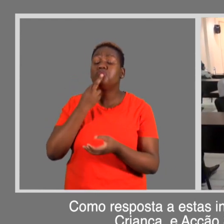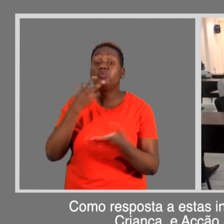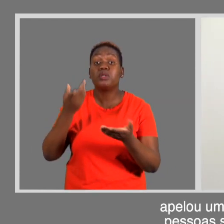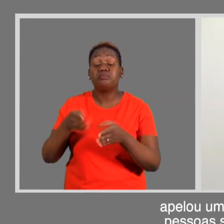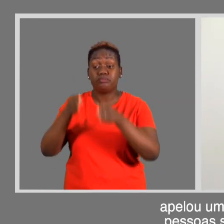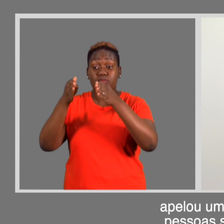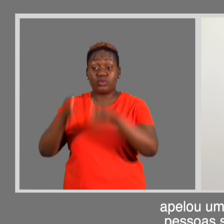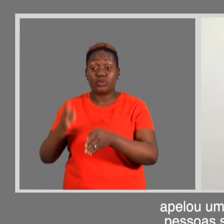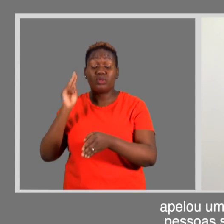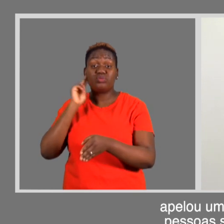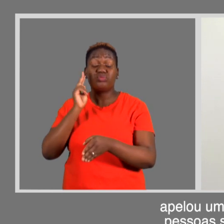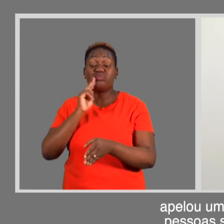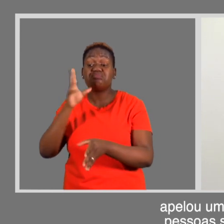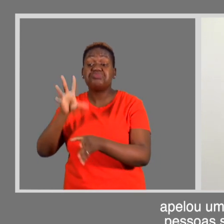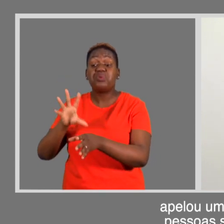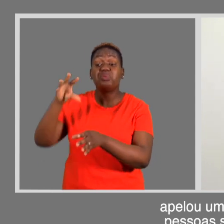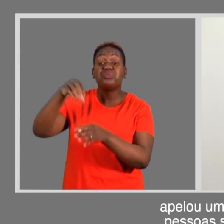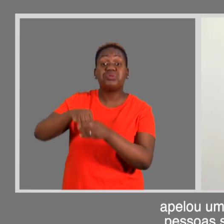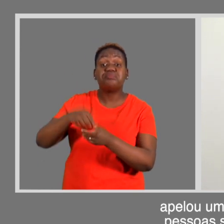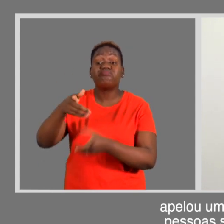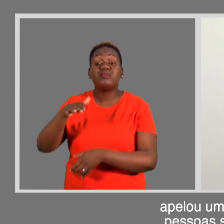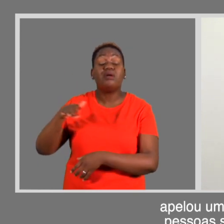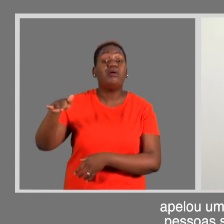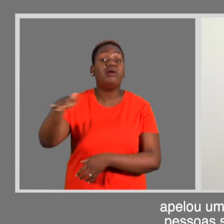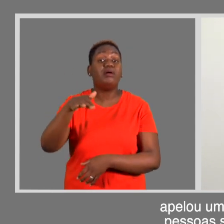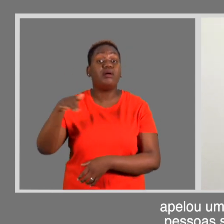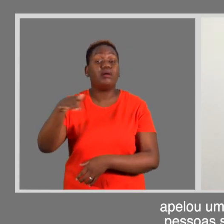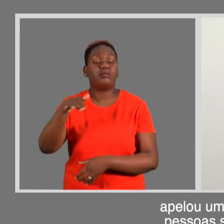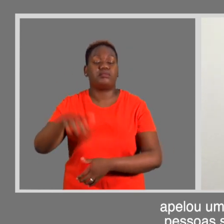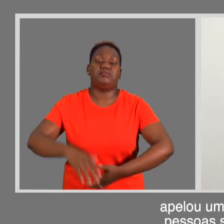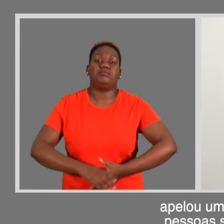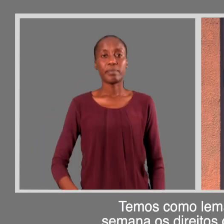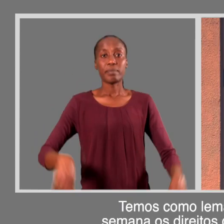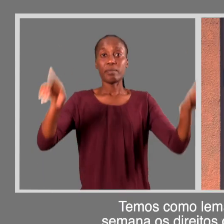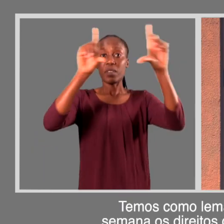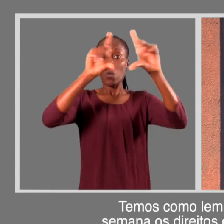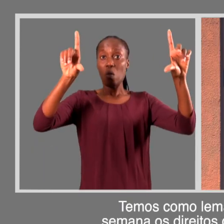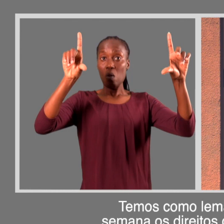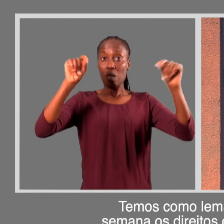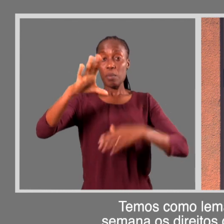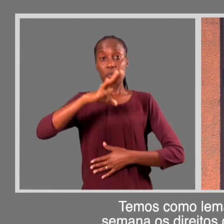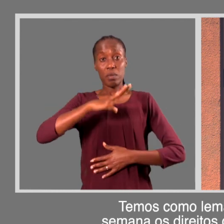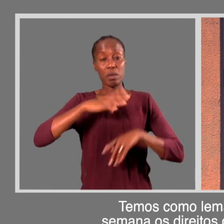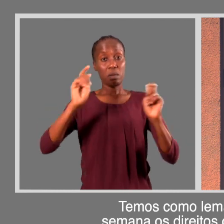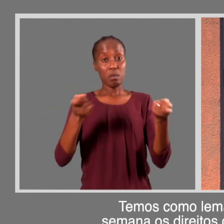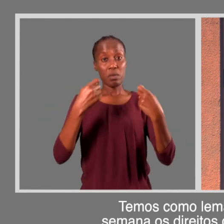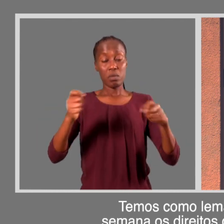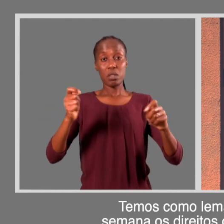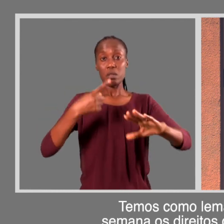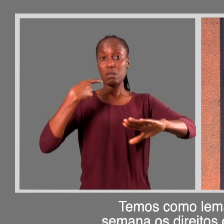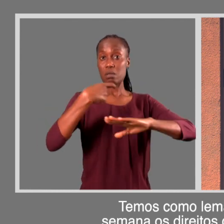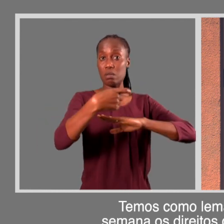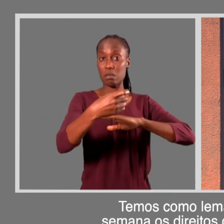Joaquim, apelou a uma maior inclusão das pessoas surdas na sociedade. Temos como lema das